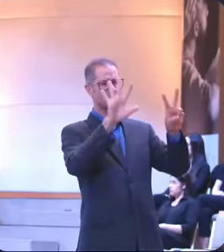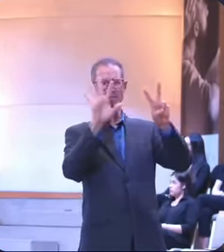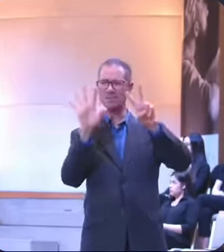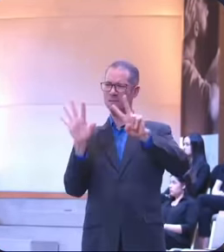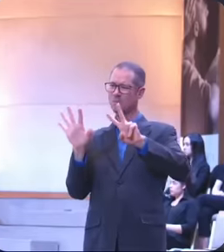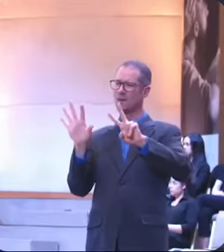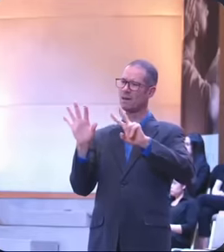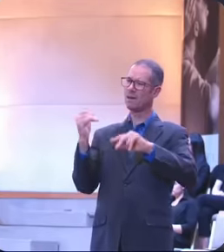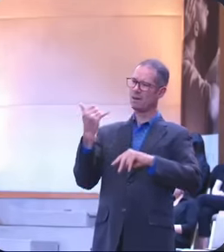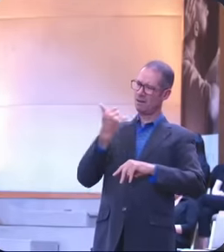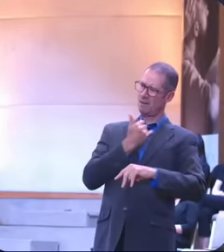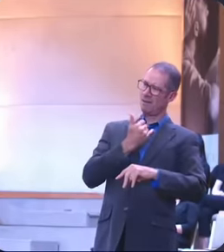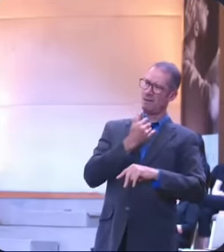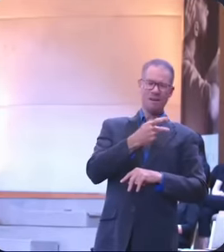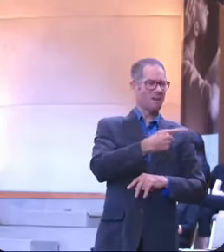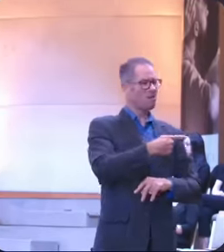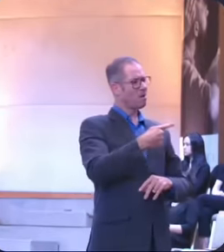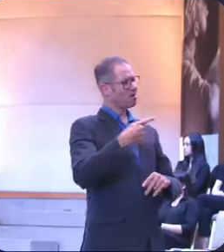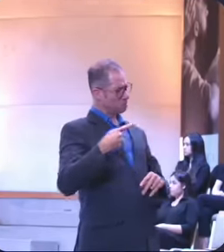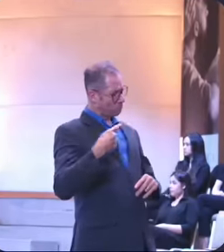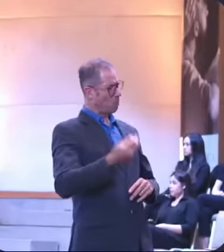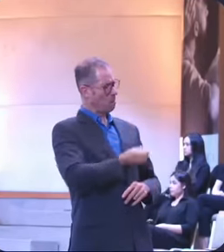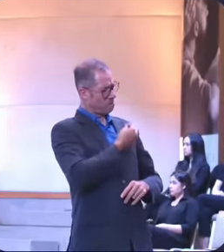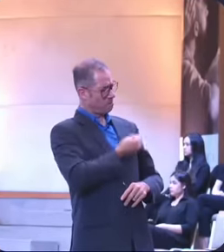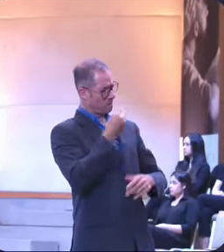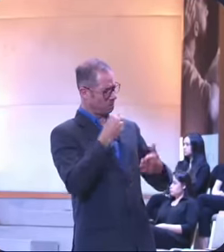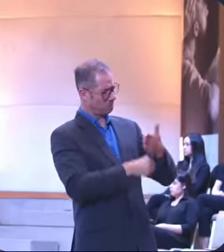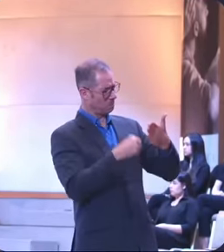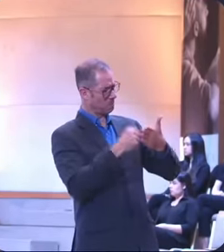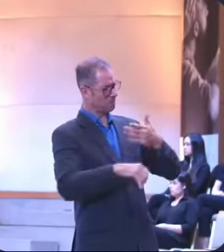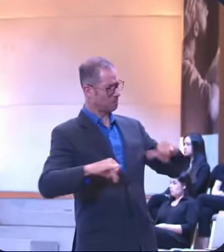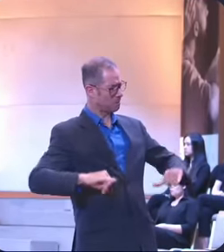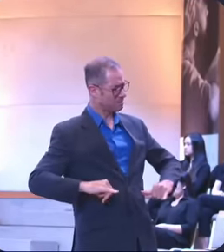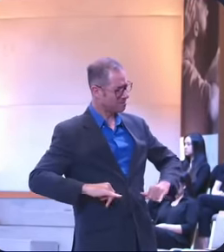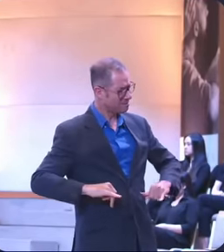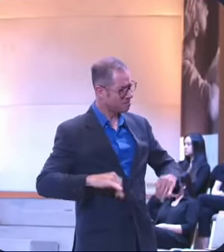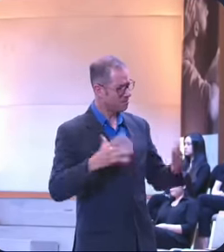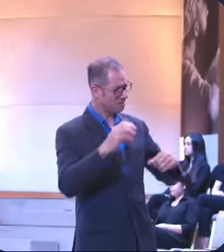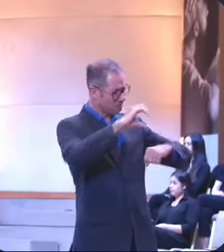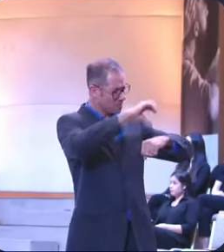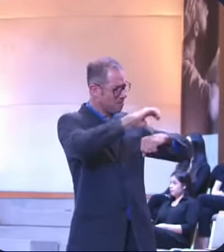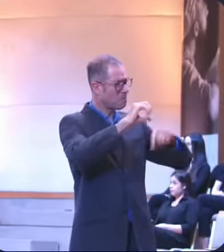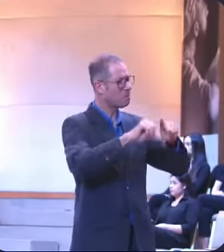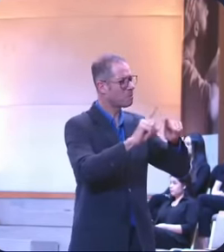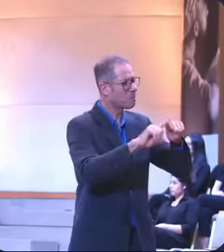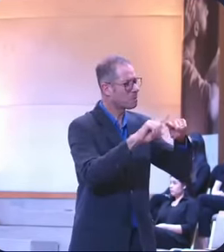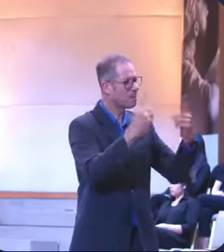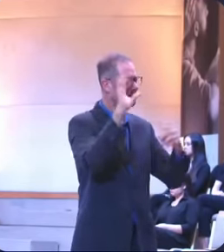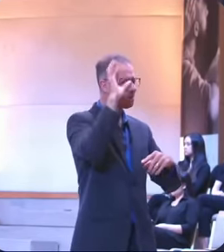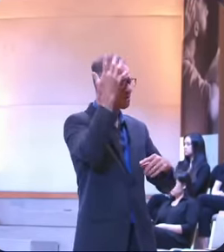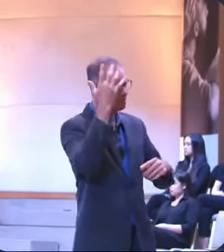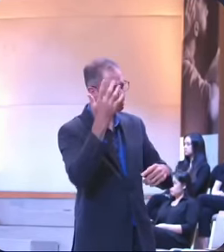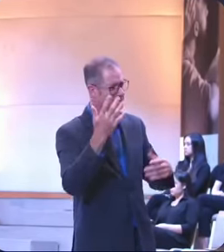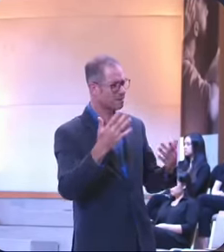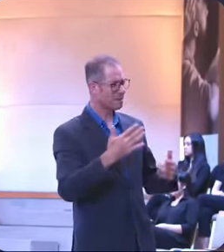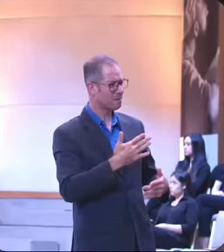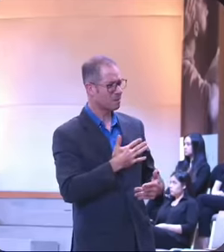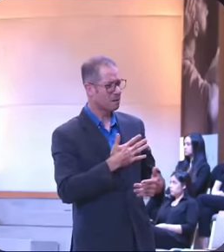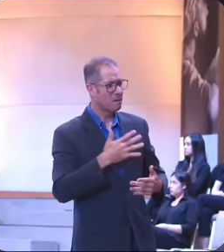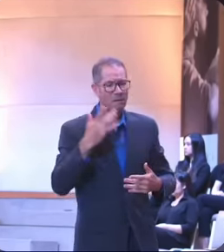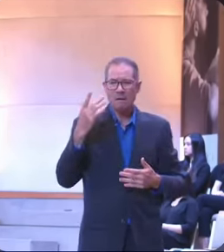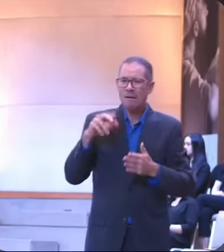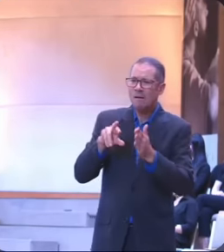um recadinho e disse: pastor, estou vivendo essa luta, esse sofrimento, por que isso está acontecendo? Eu